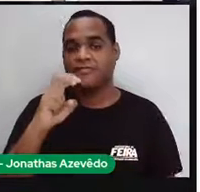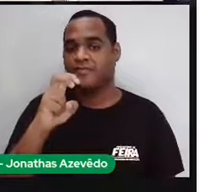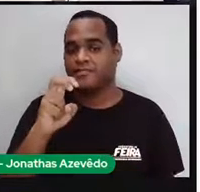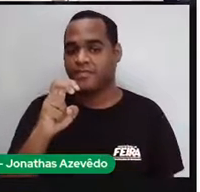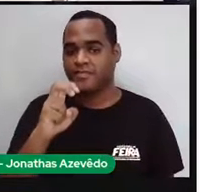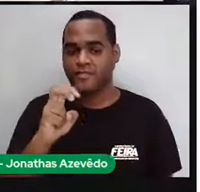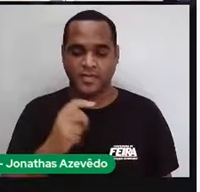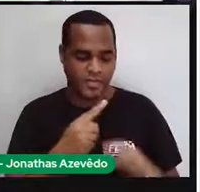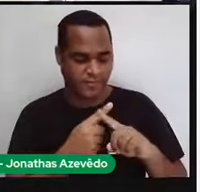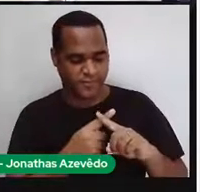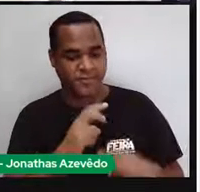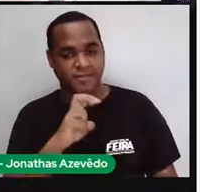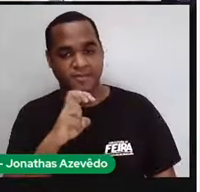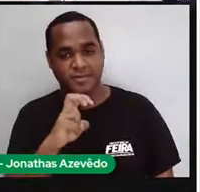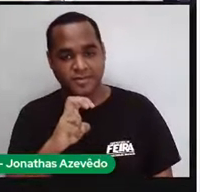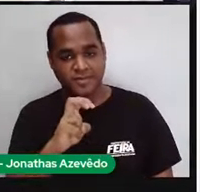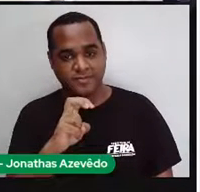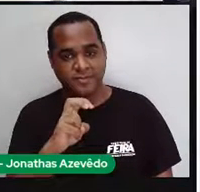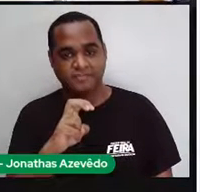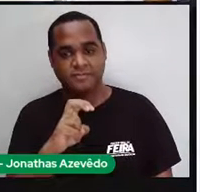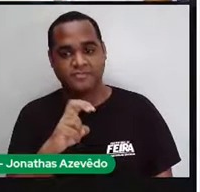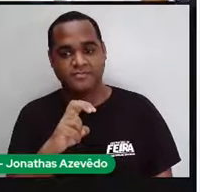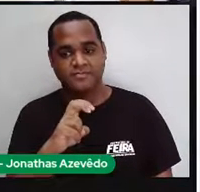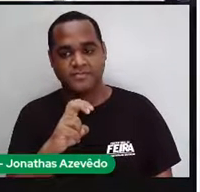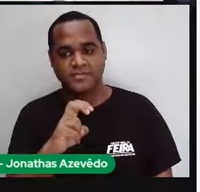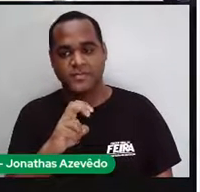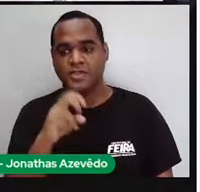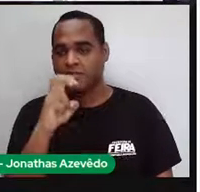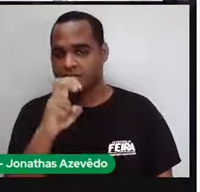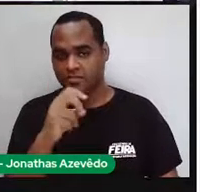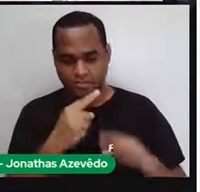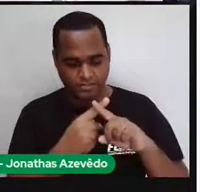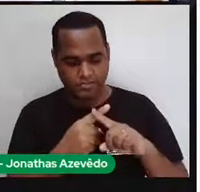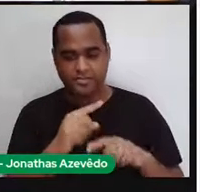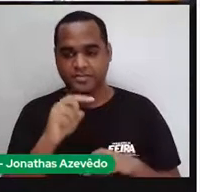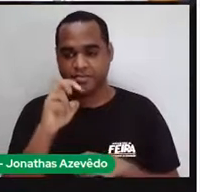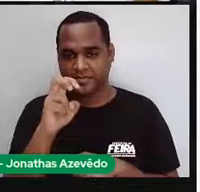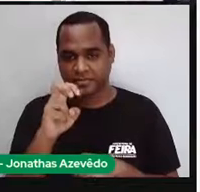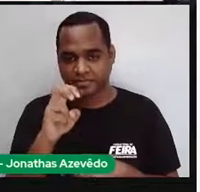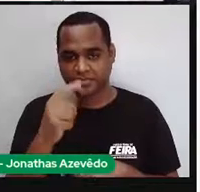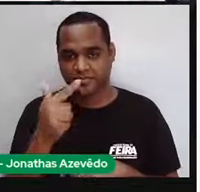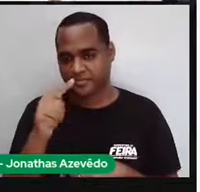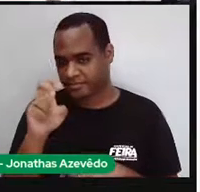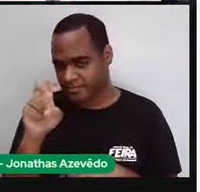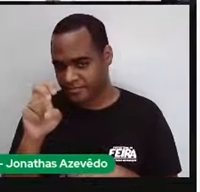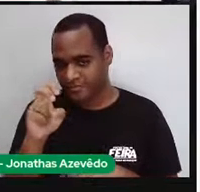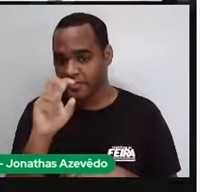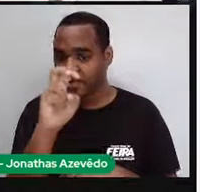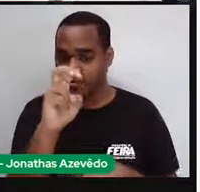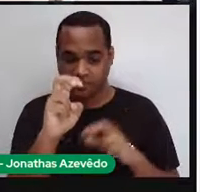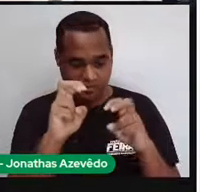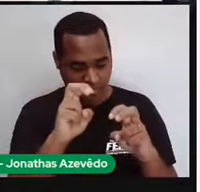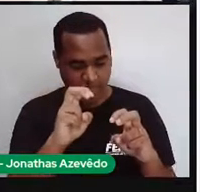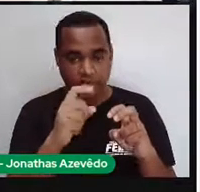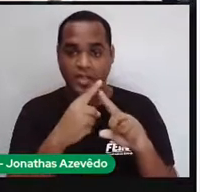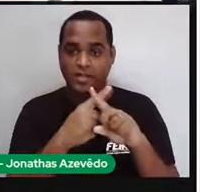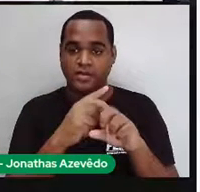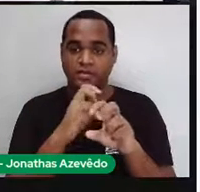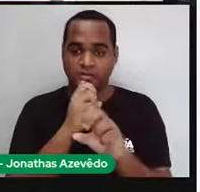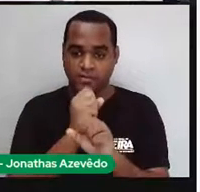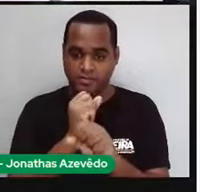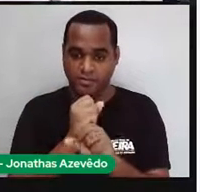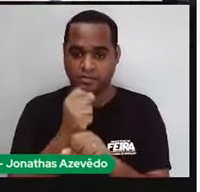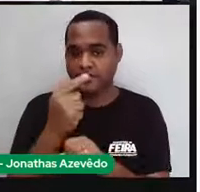5 x 5 5 placas de grama vezes cinco fileiras